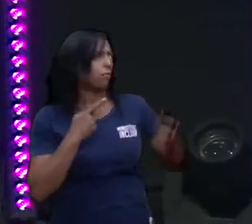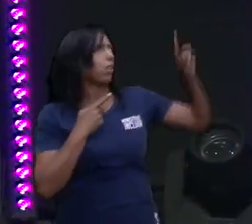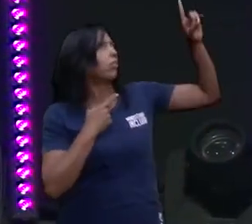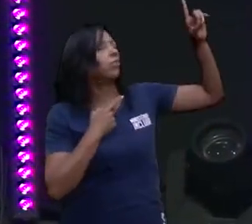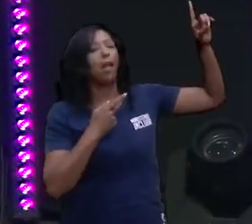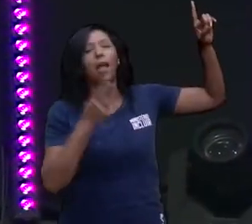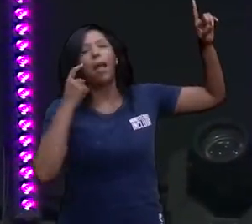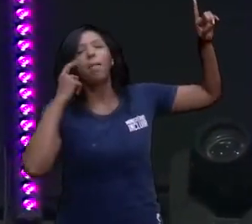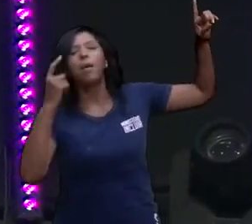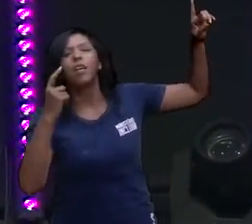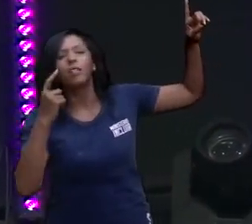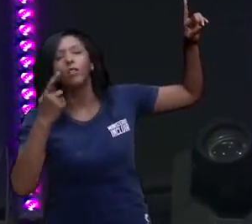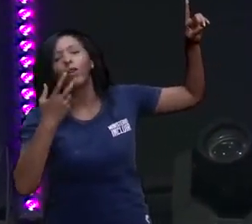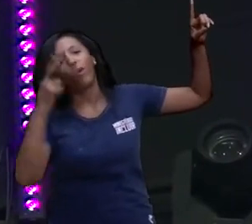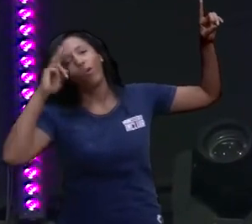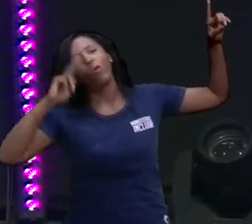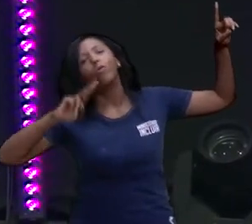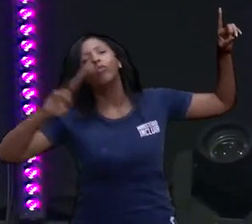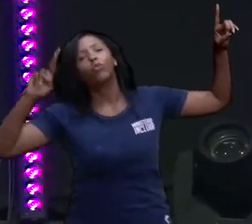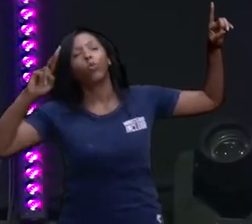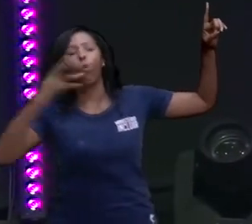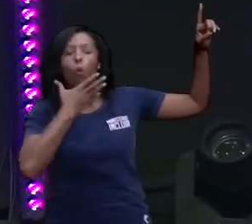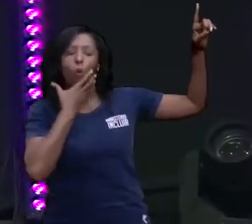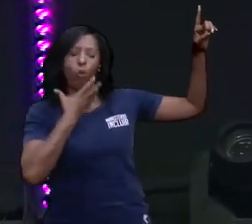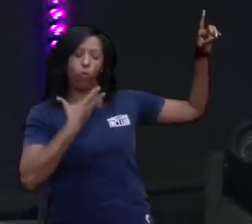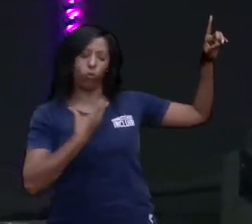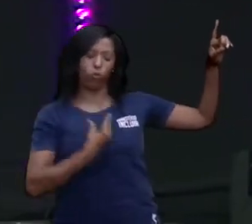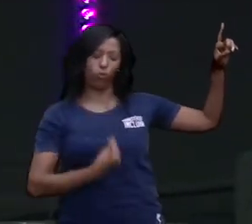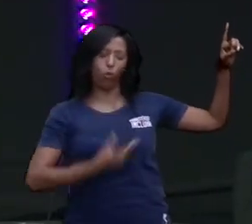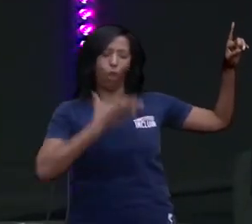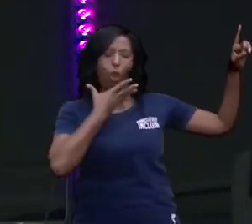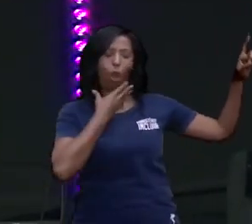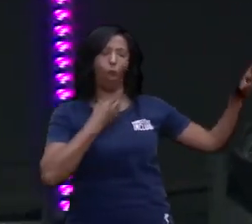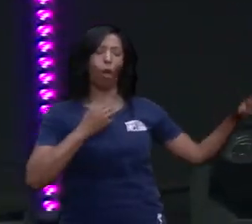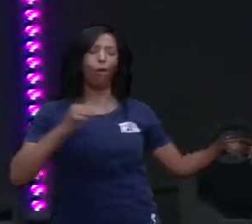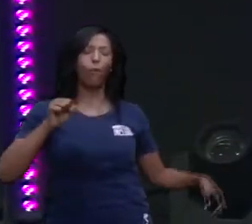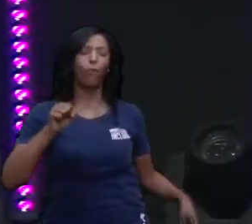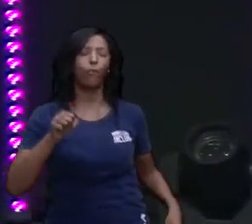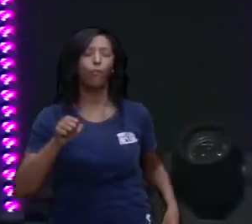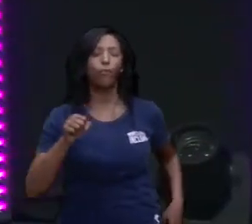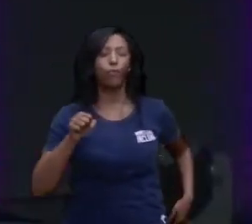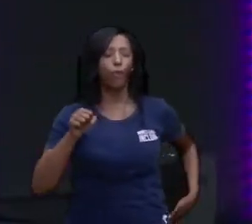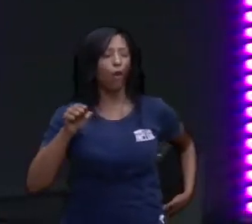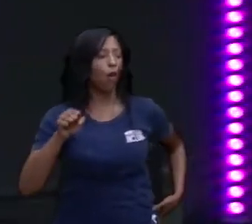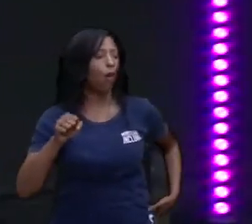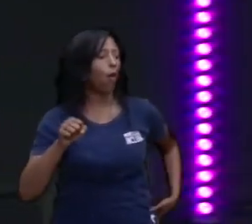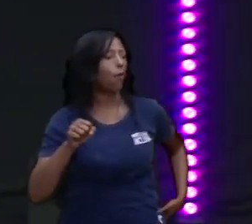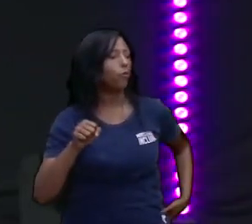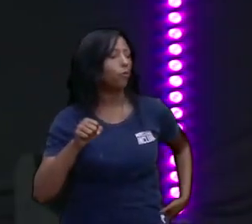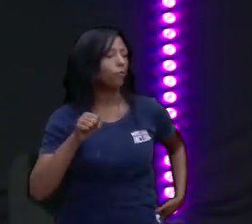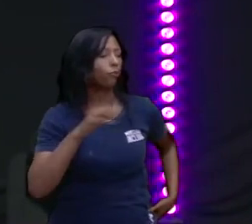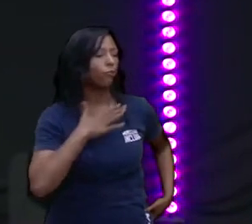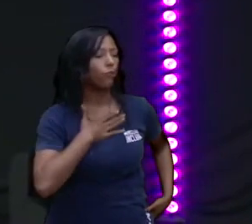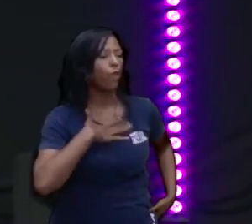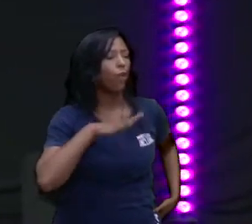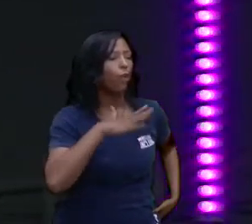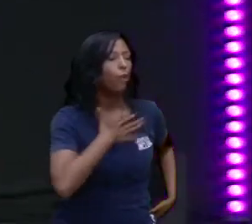pensa naqueles senhor de barba branca com cajado o meus filhos